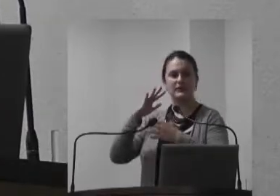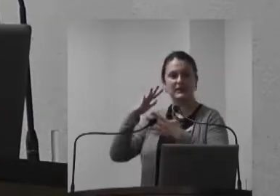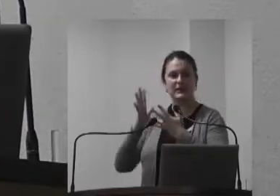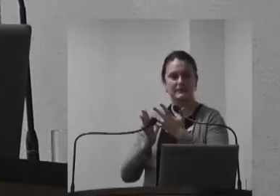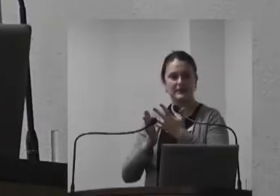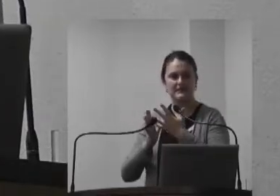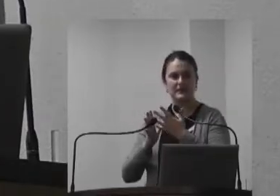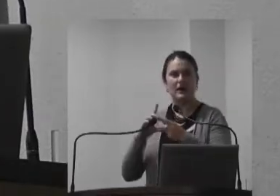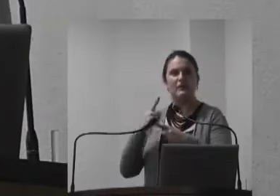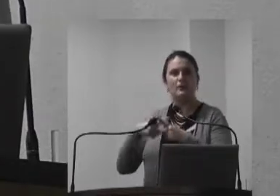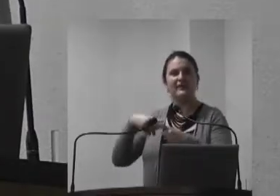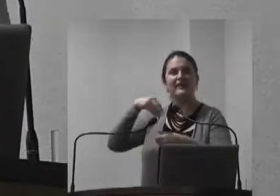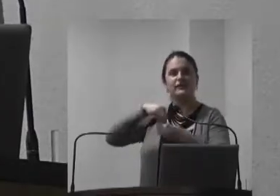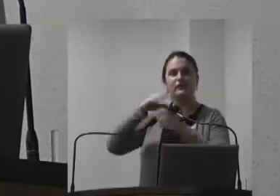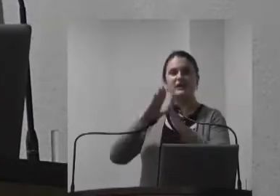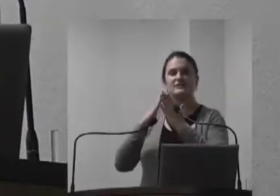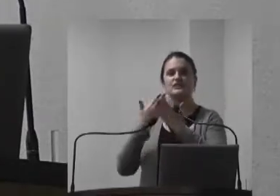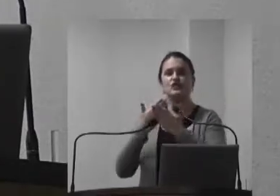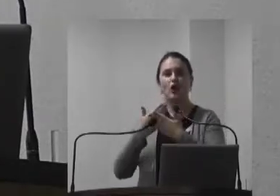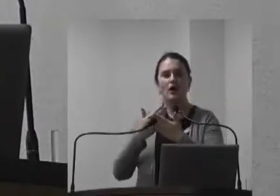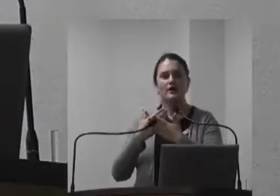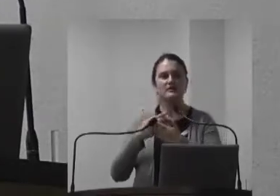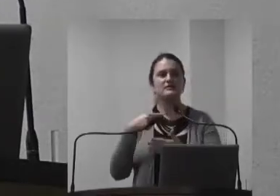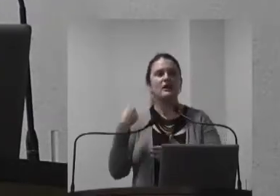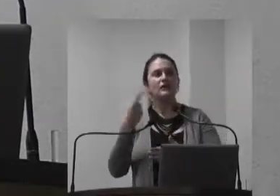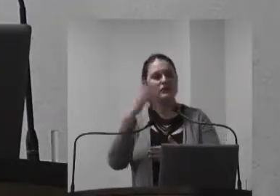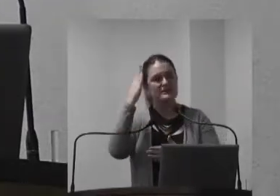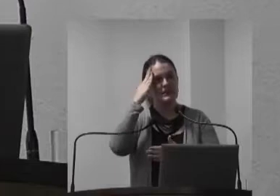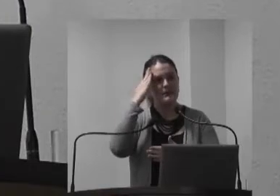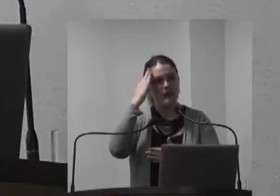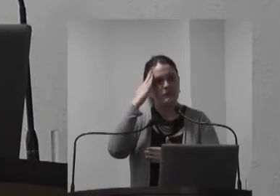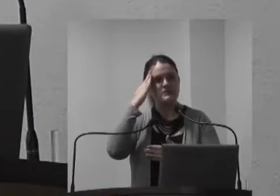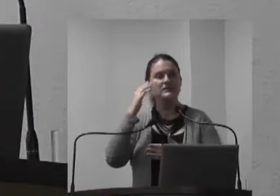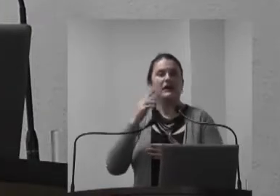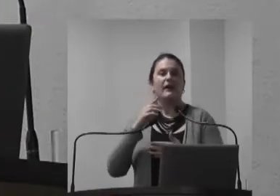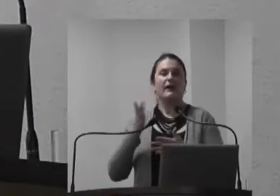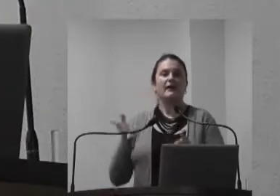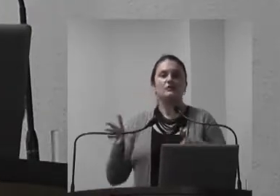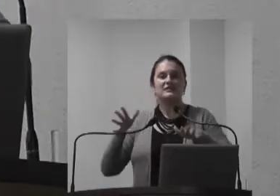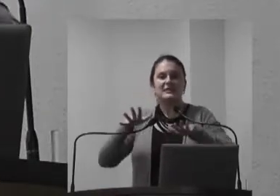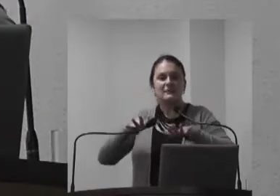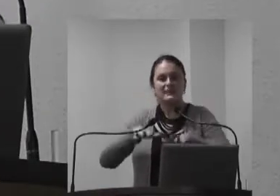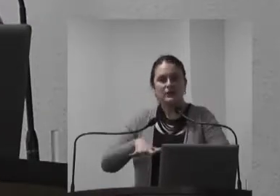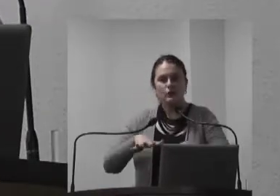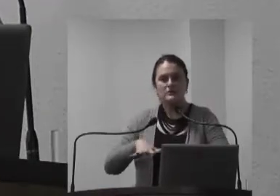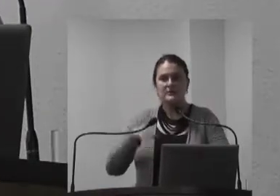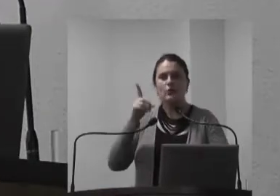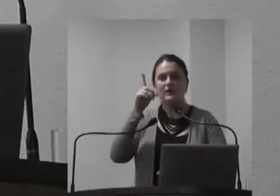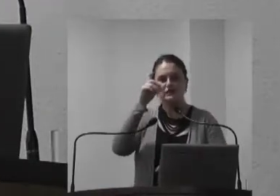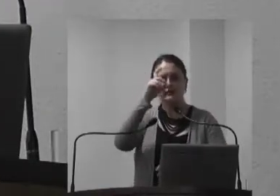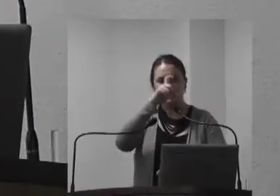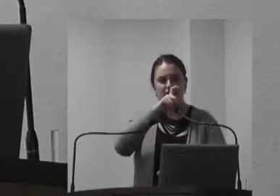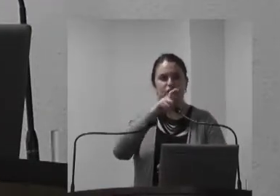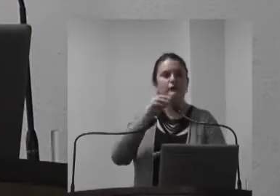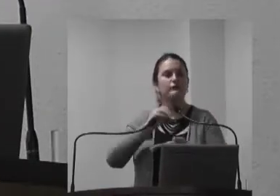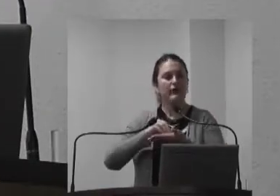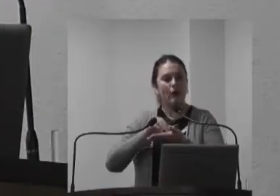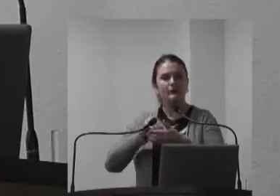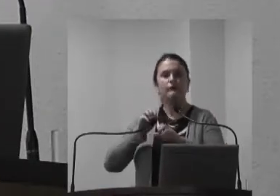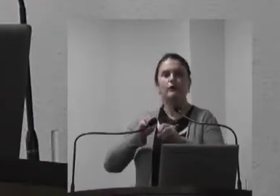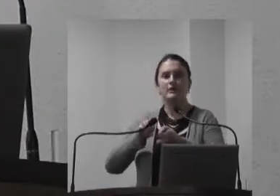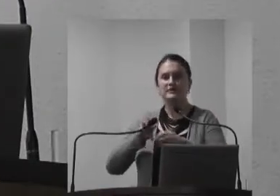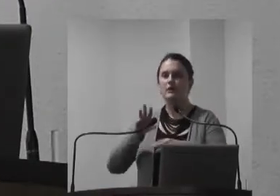saibam Libras, porque dentro das escolas nós sabemos que o sistema de inclusão é